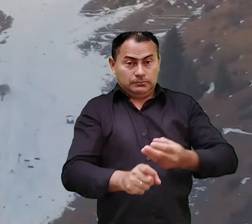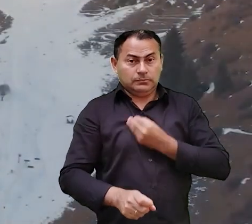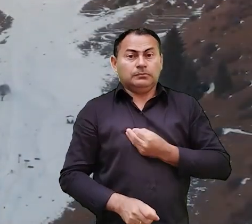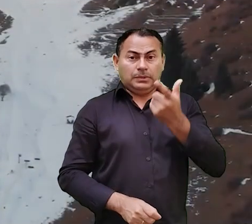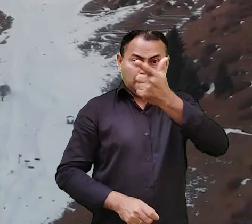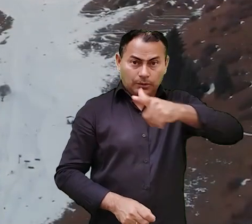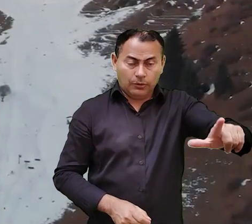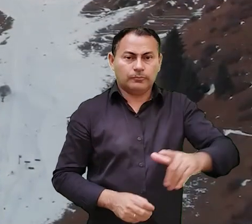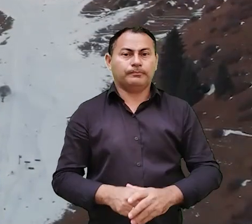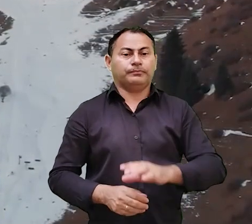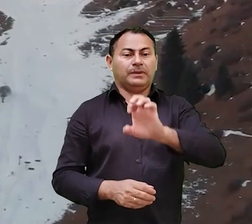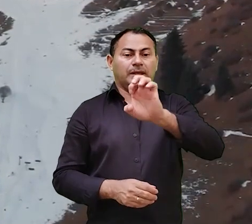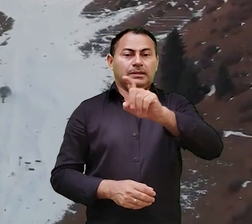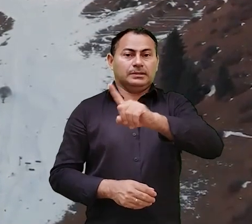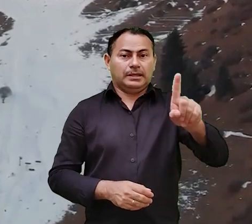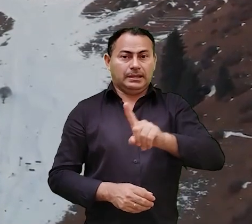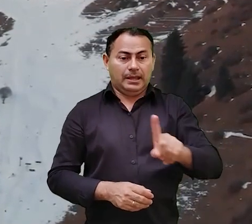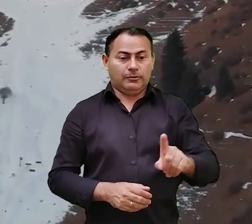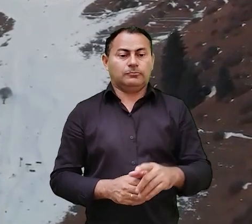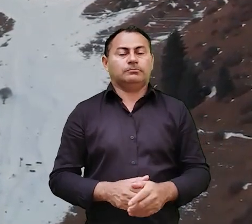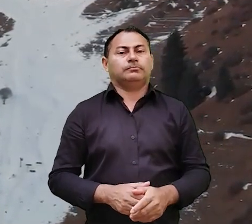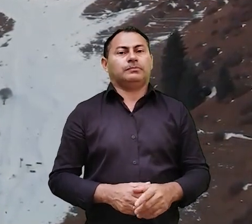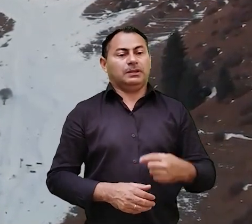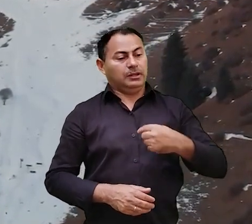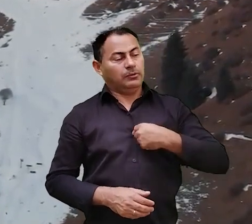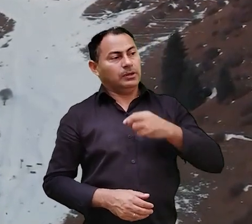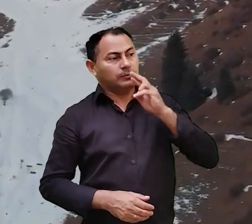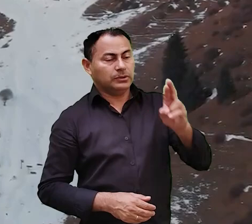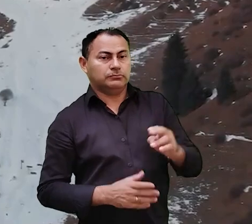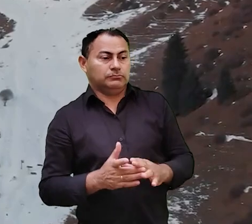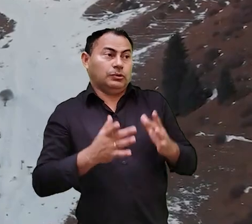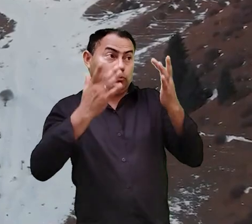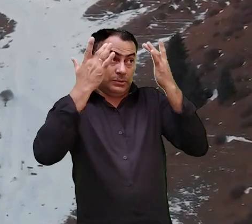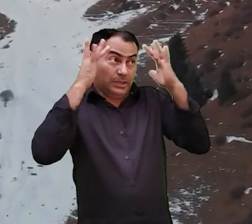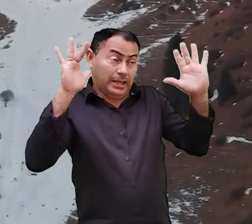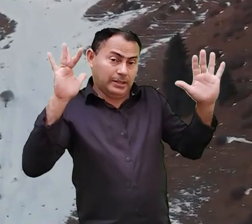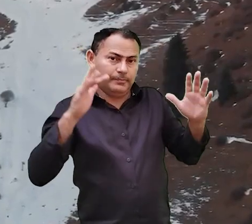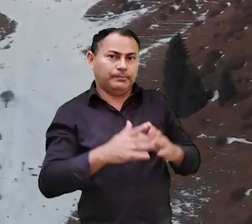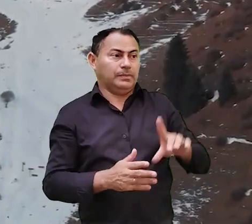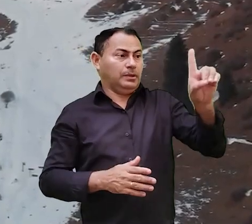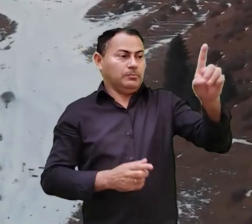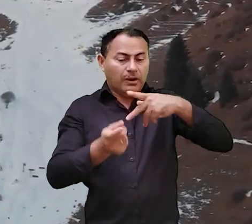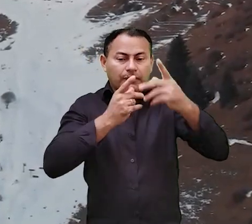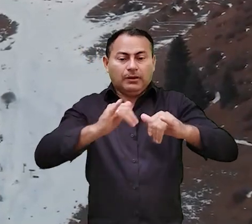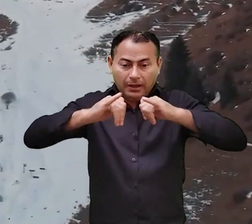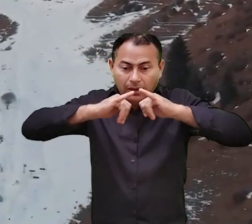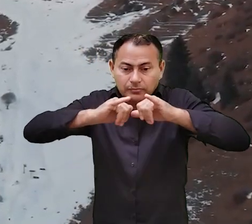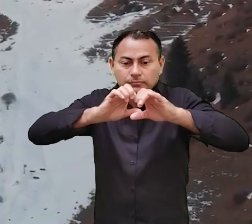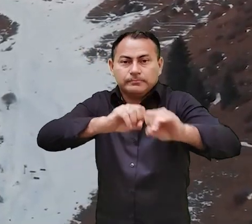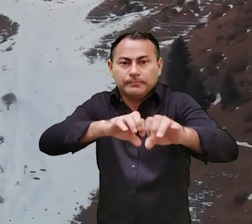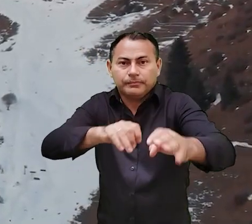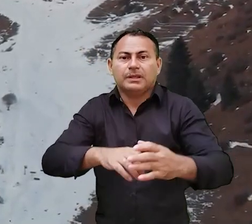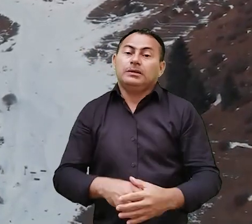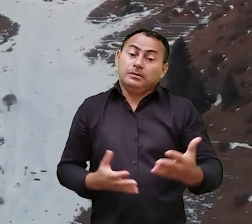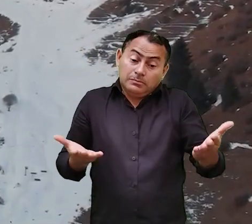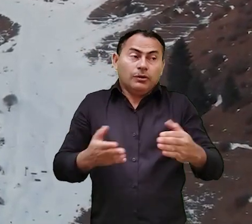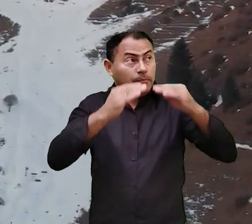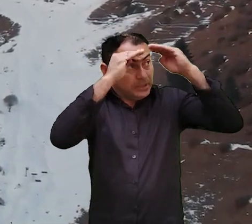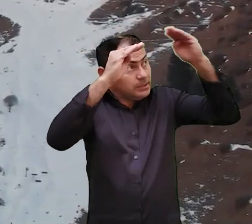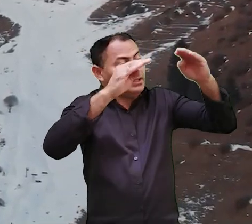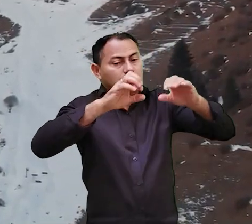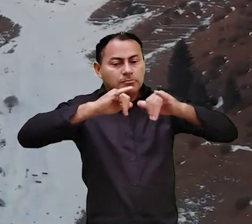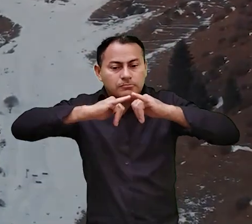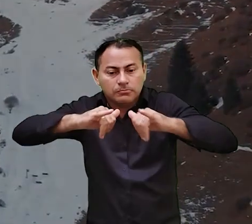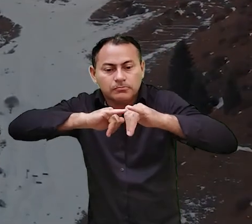podem voltar a viver. Ezequiel. E eu disse, não sei. E Deus falou, pregue. Então